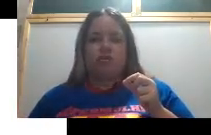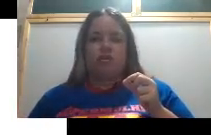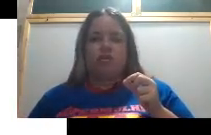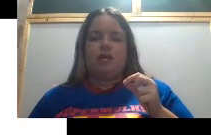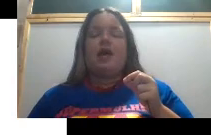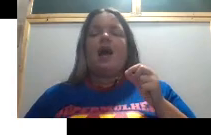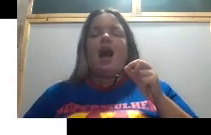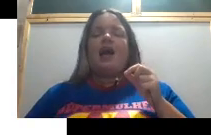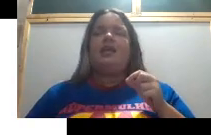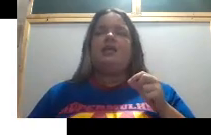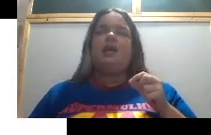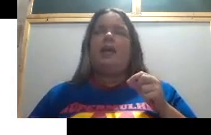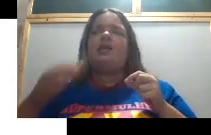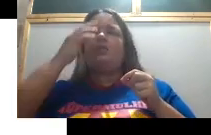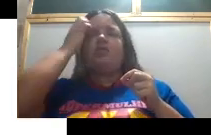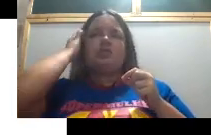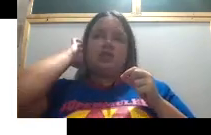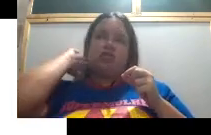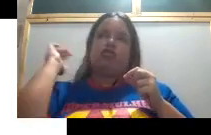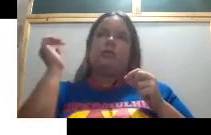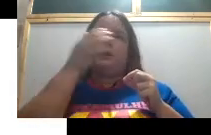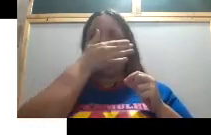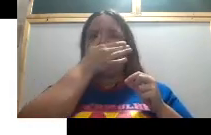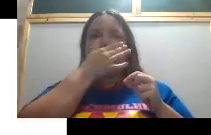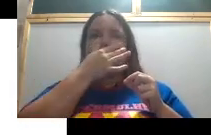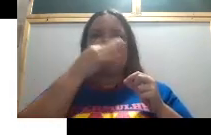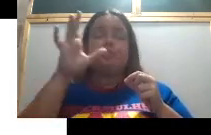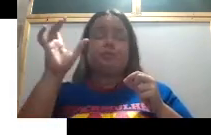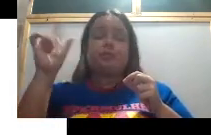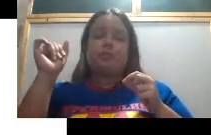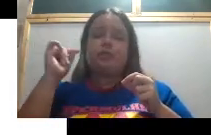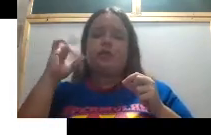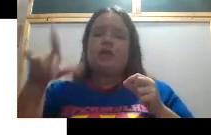matas E aí eu pergunto a vocês